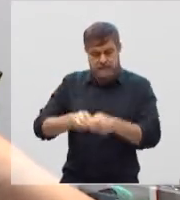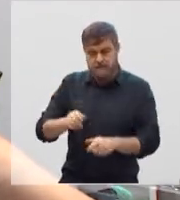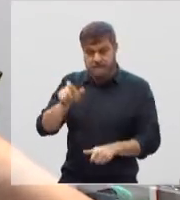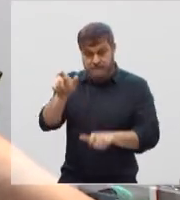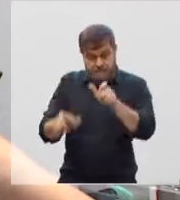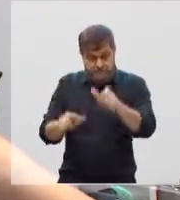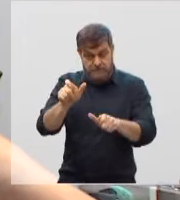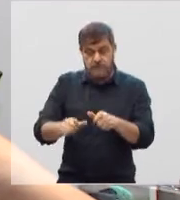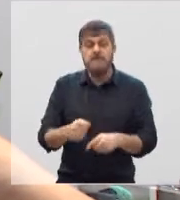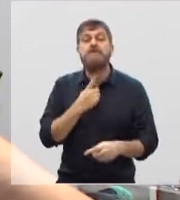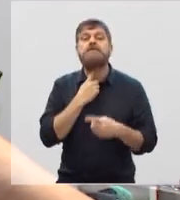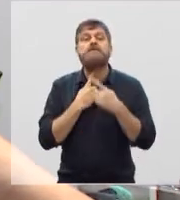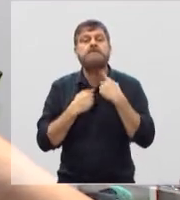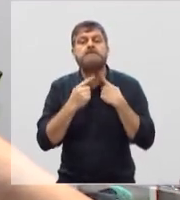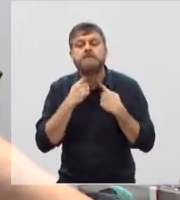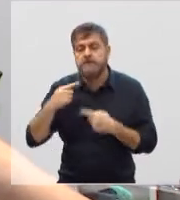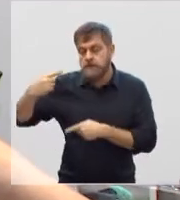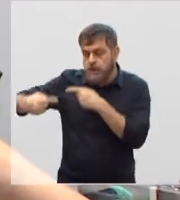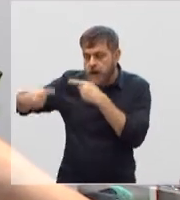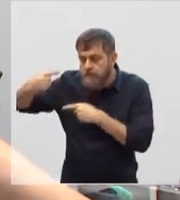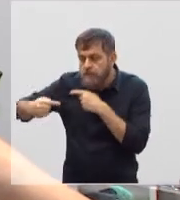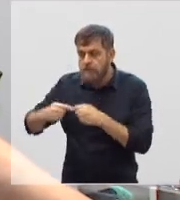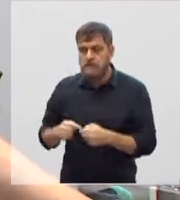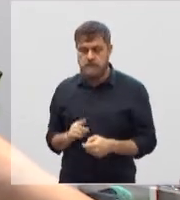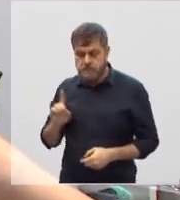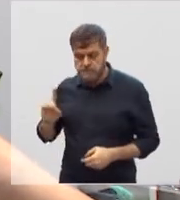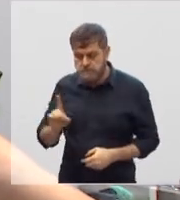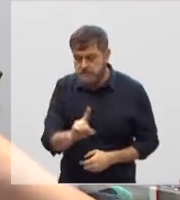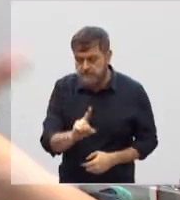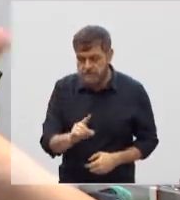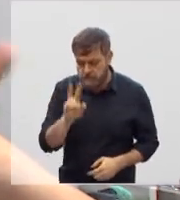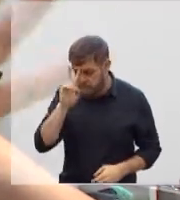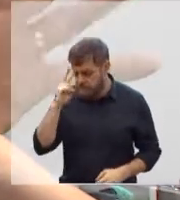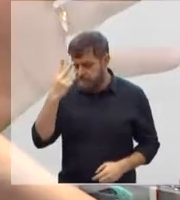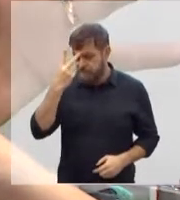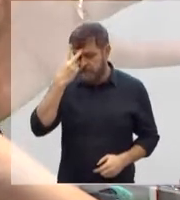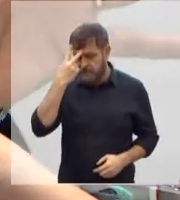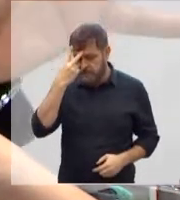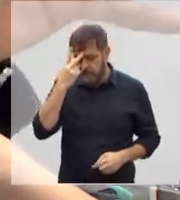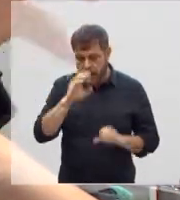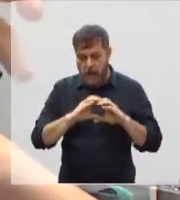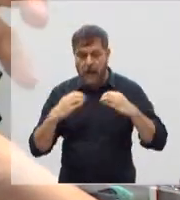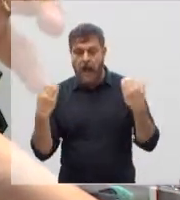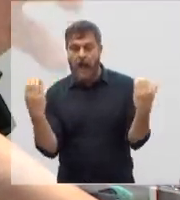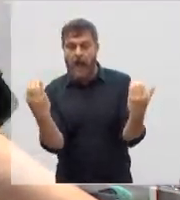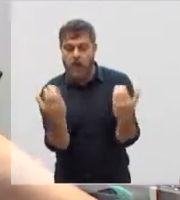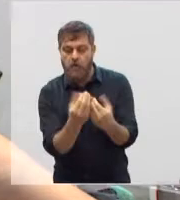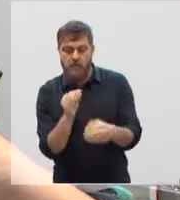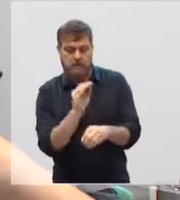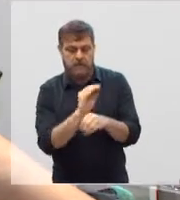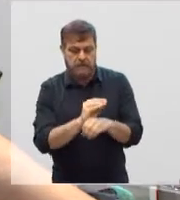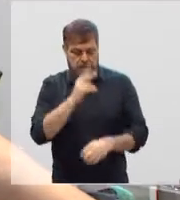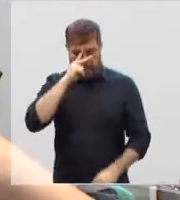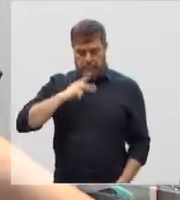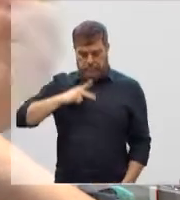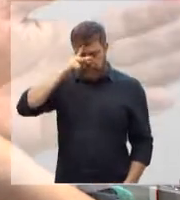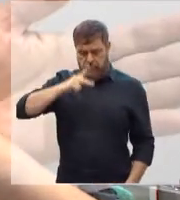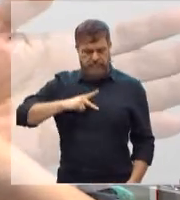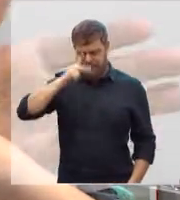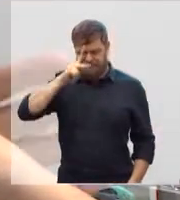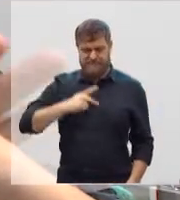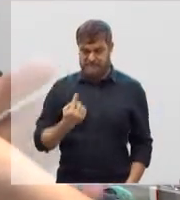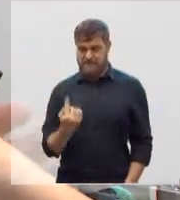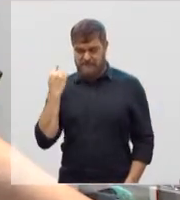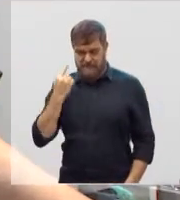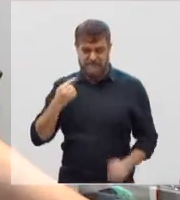muita gente querendo participar da política nessa percepção do conjunto e não olhando apenas para o próprio